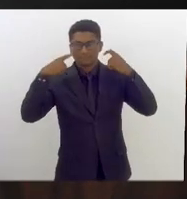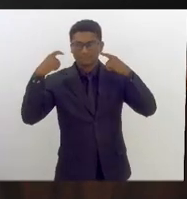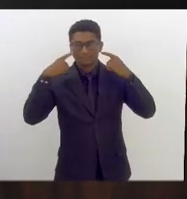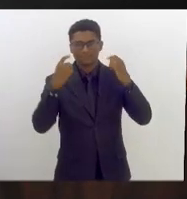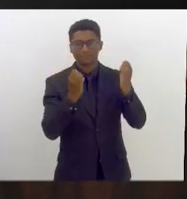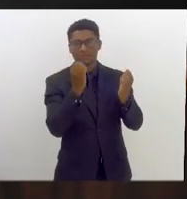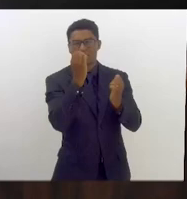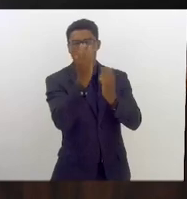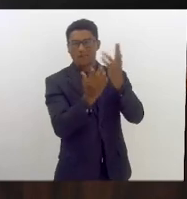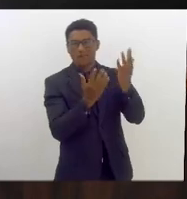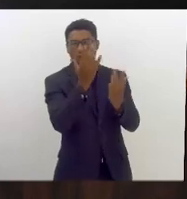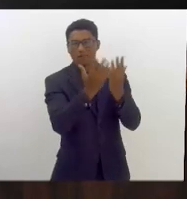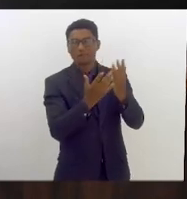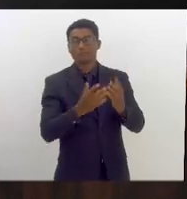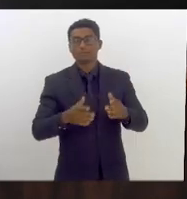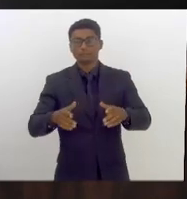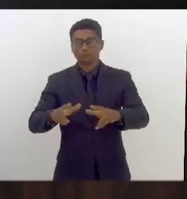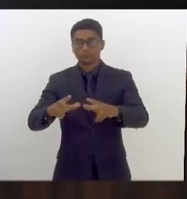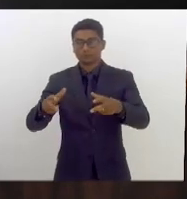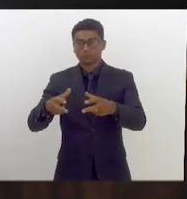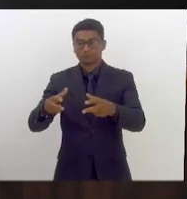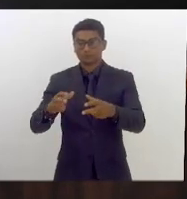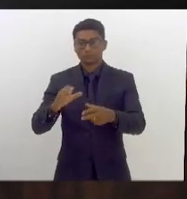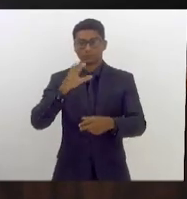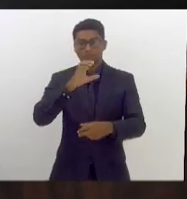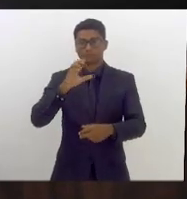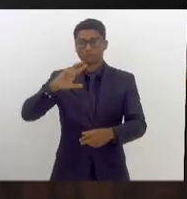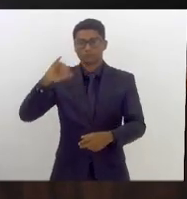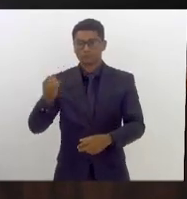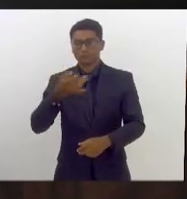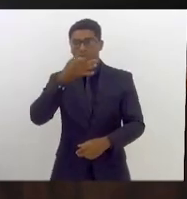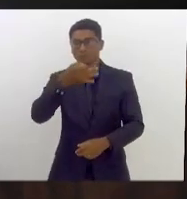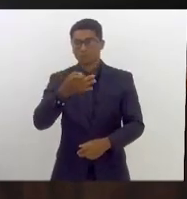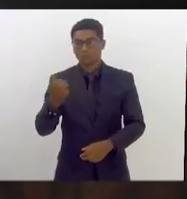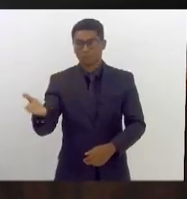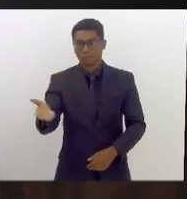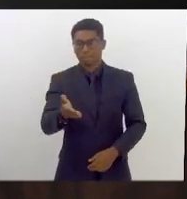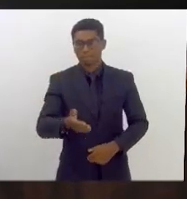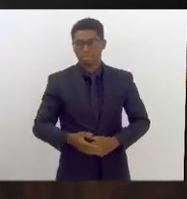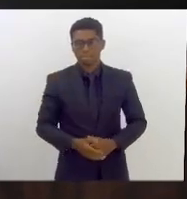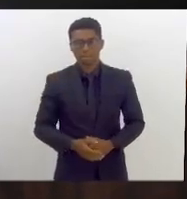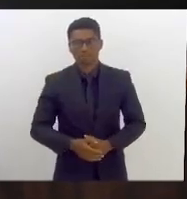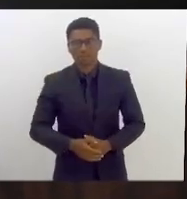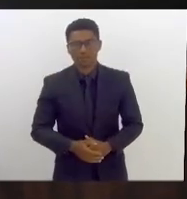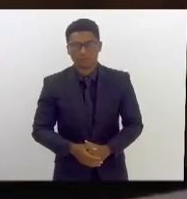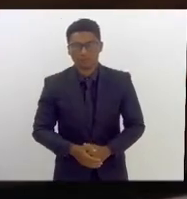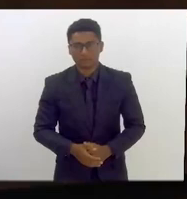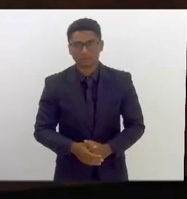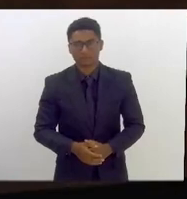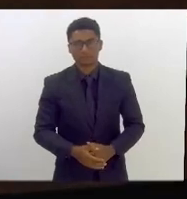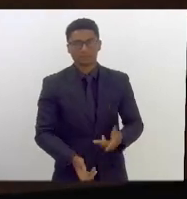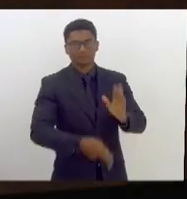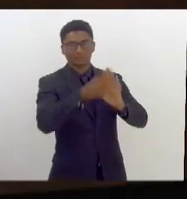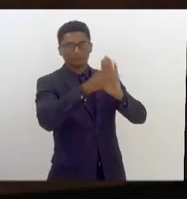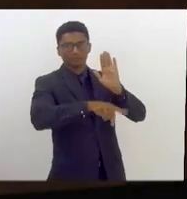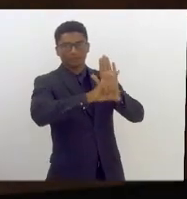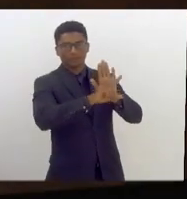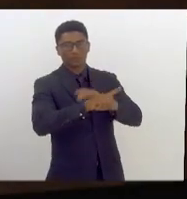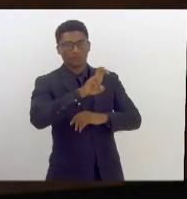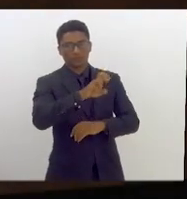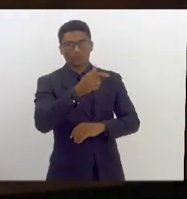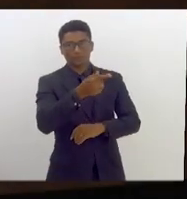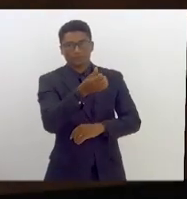Pela Comissão de Constituição e Justiça. Senhora presidente, projeto de lei